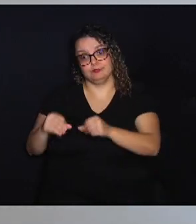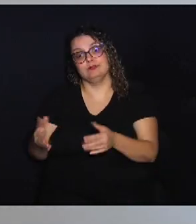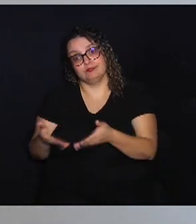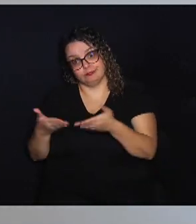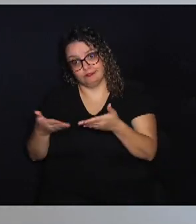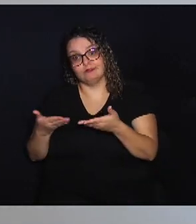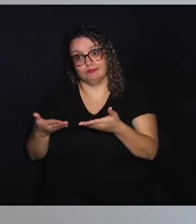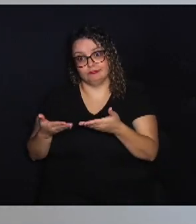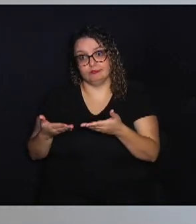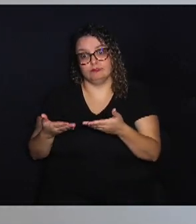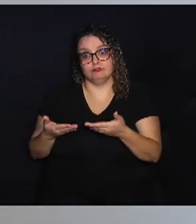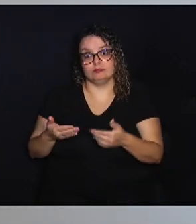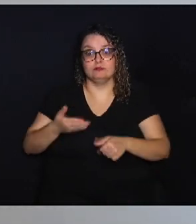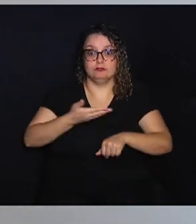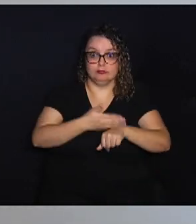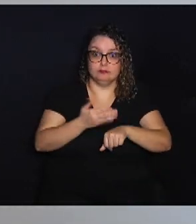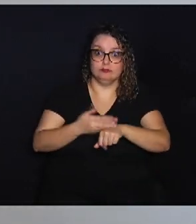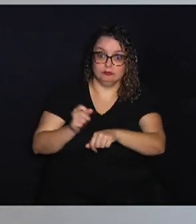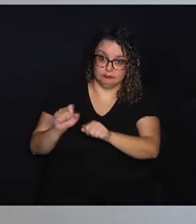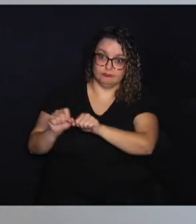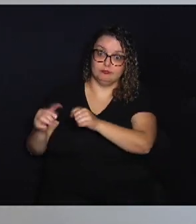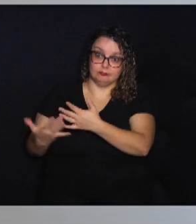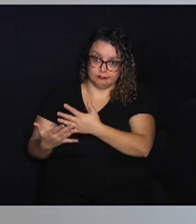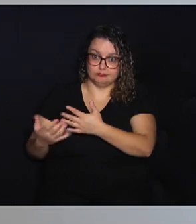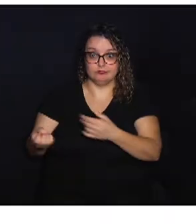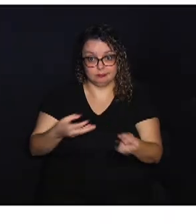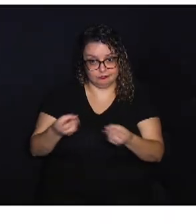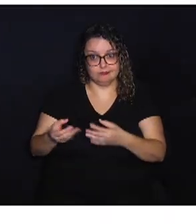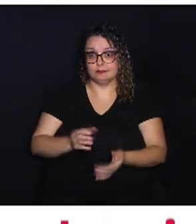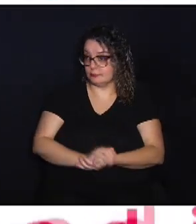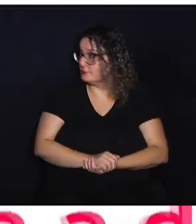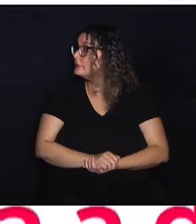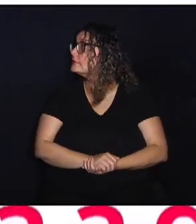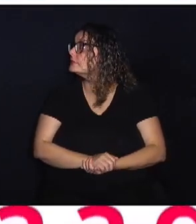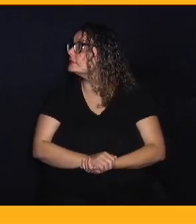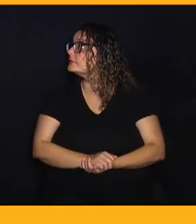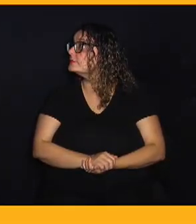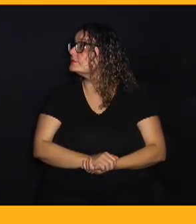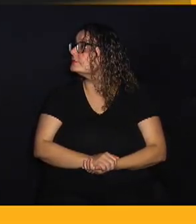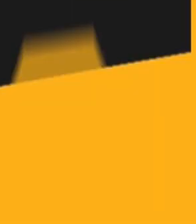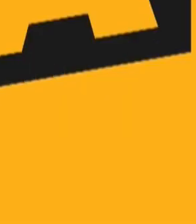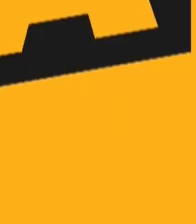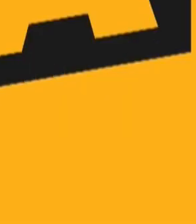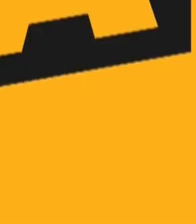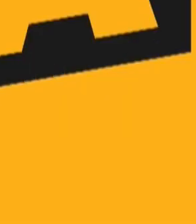pobre, devido às práticas agrícolas da modernidade.